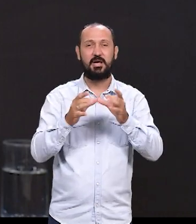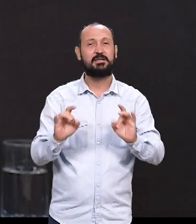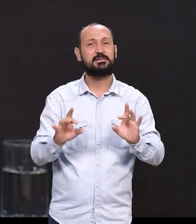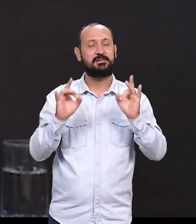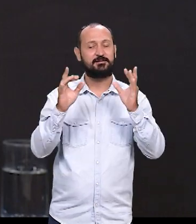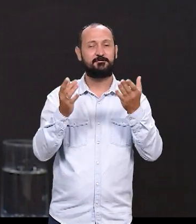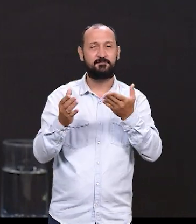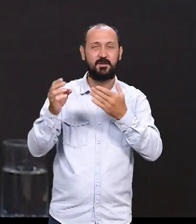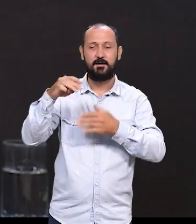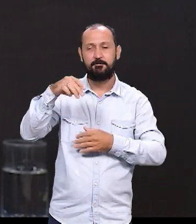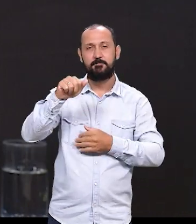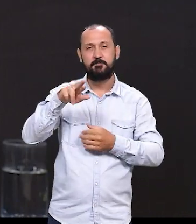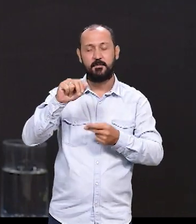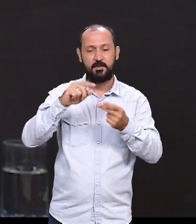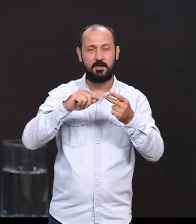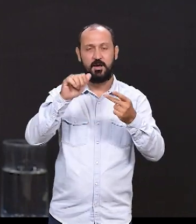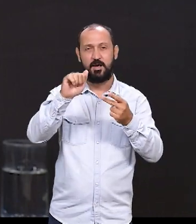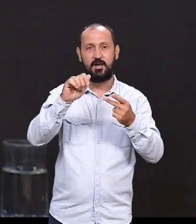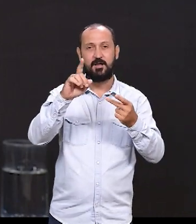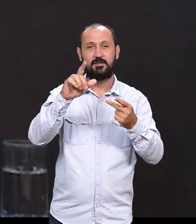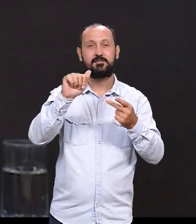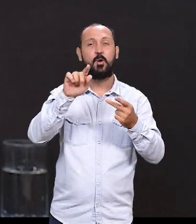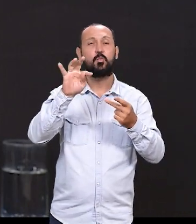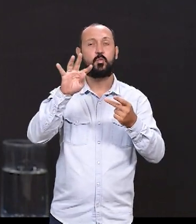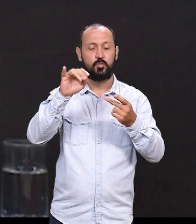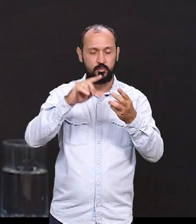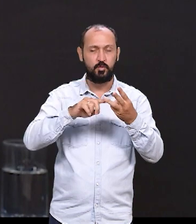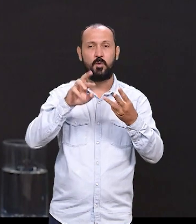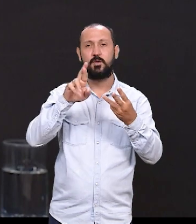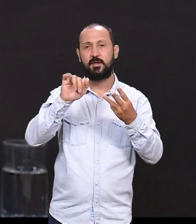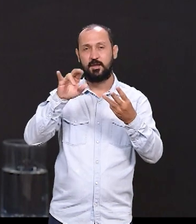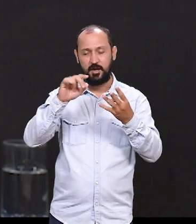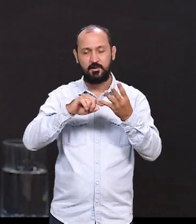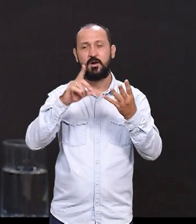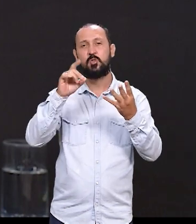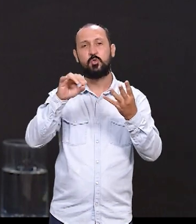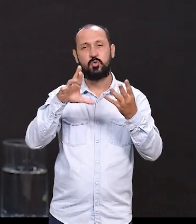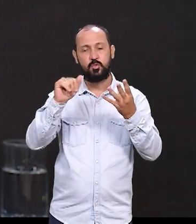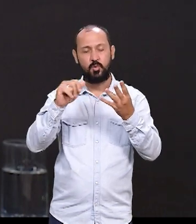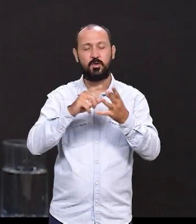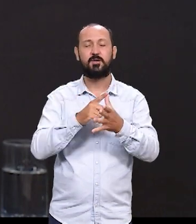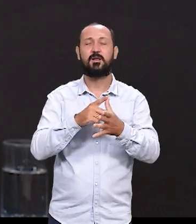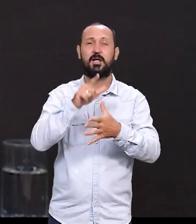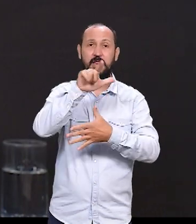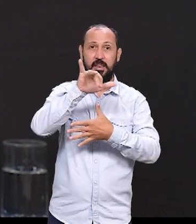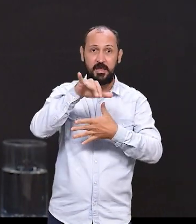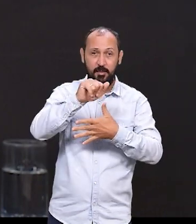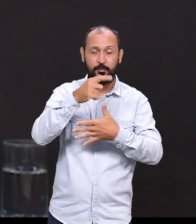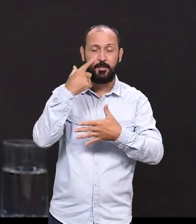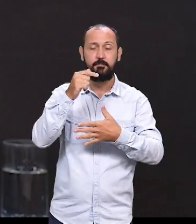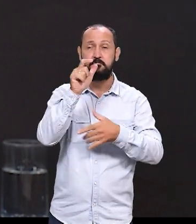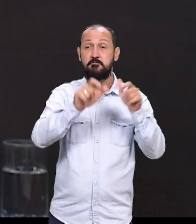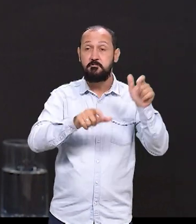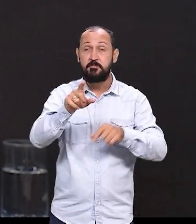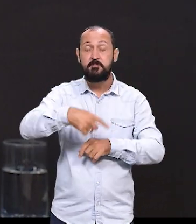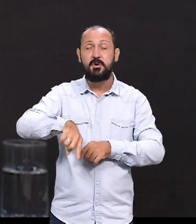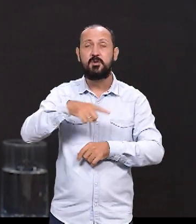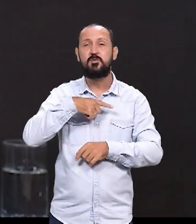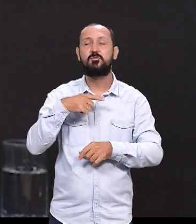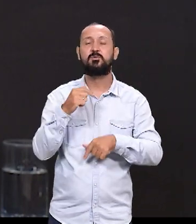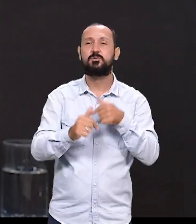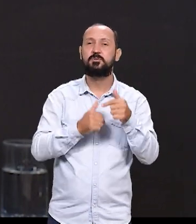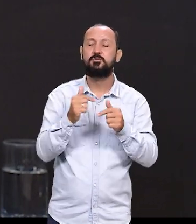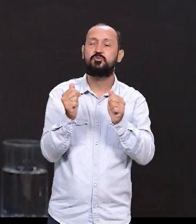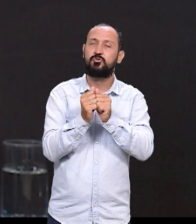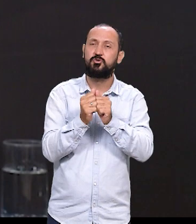abraço para toda a equipe especial aqui a a Maria ao Adalto a o Ricardo aiax A Dorinha sonila Lima